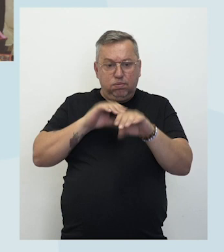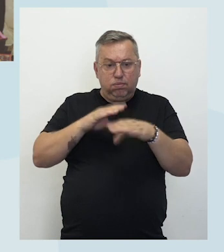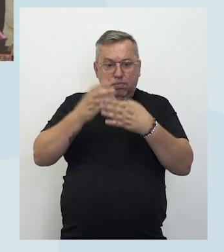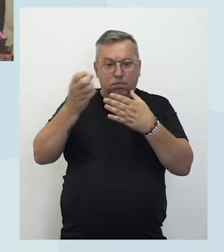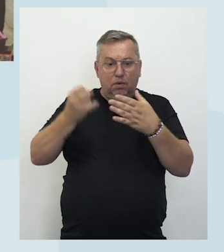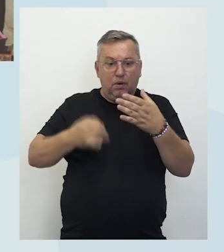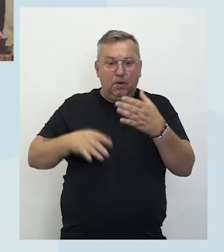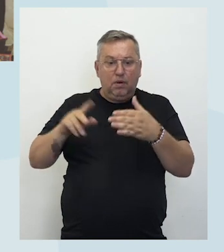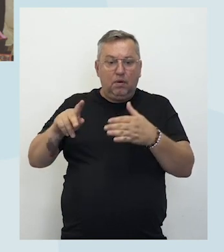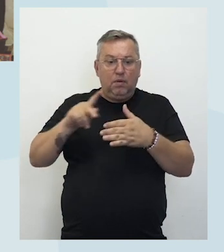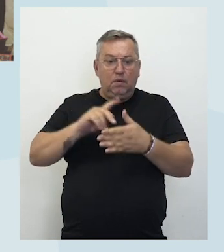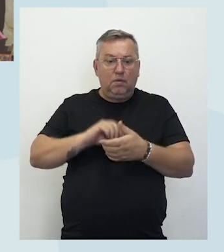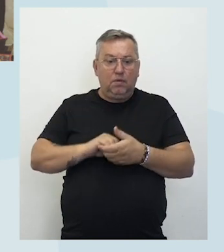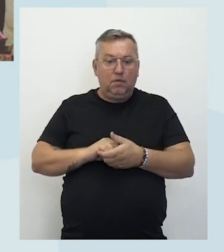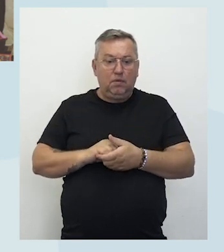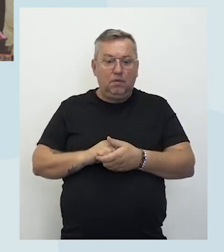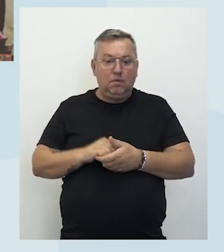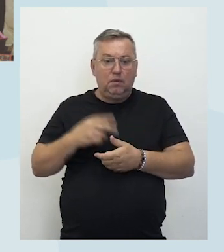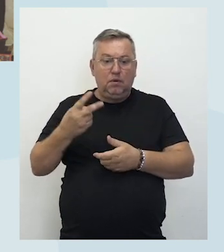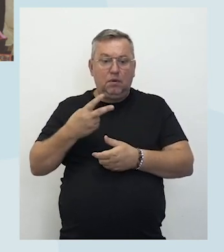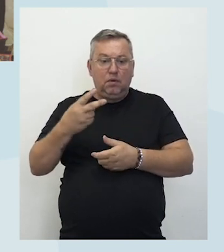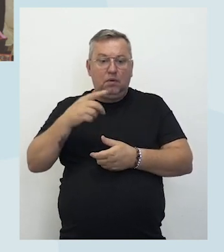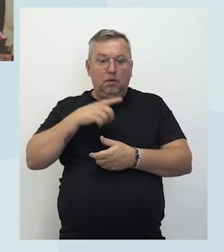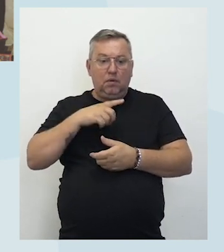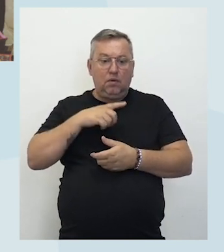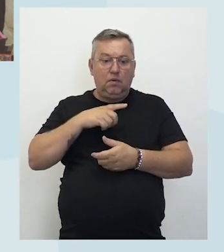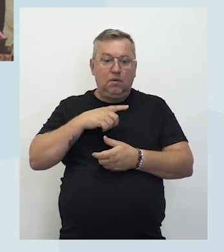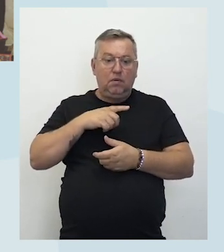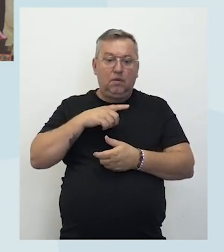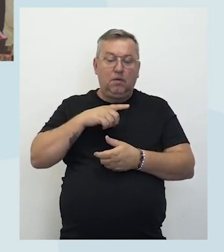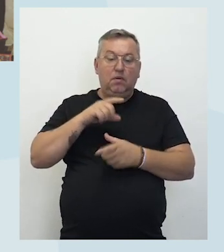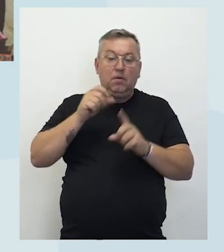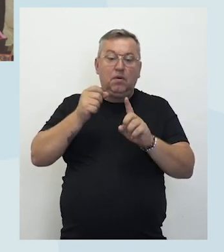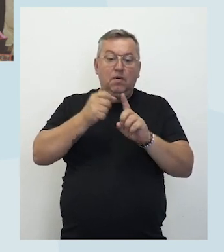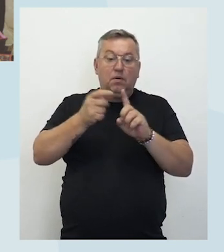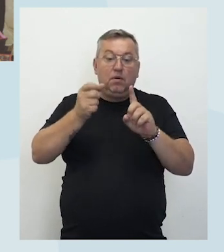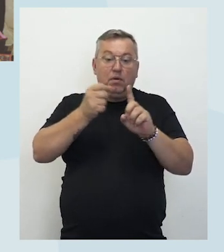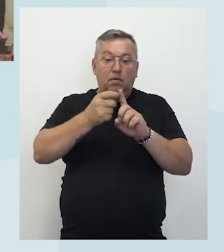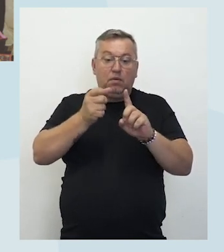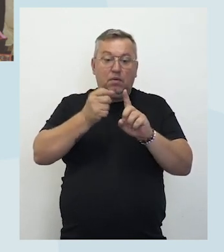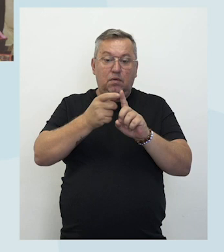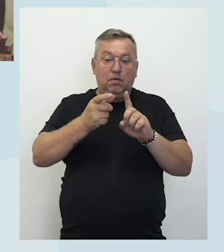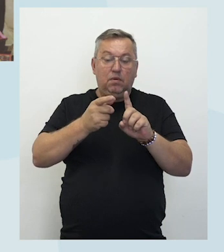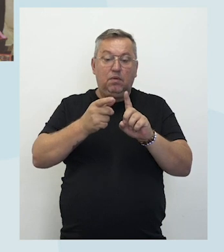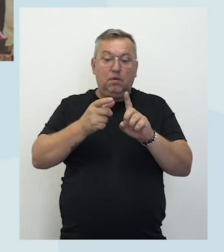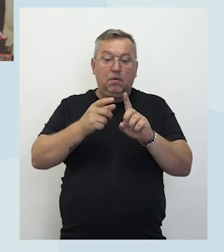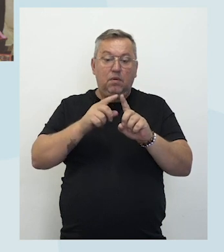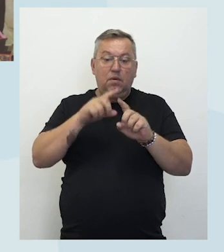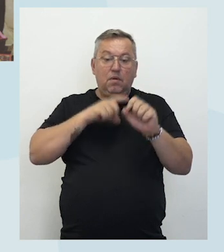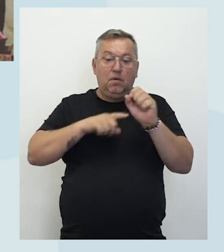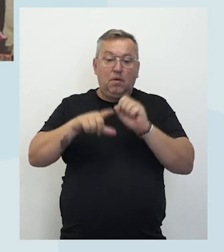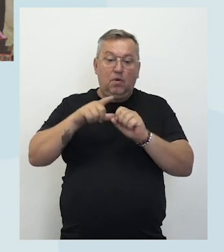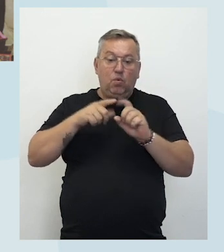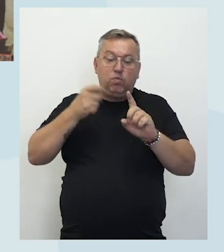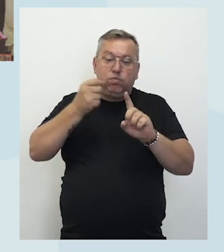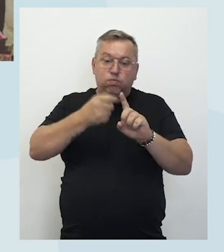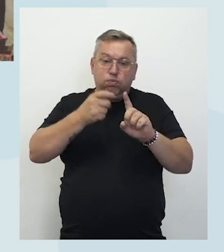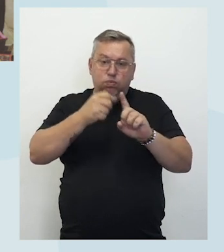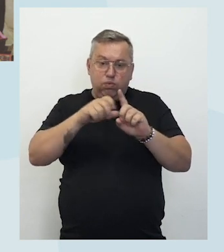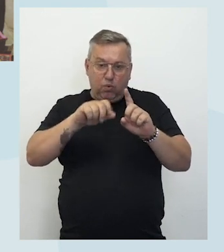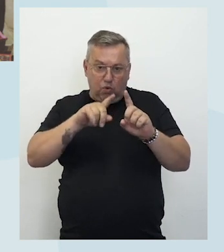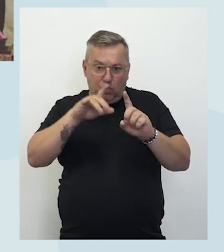da professora. Na segunda imagem, a gente tem o metalúrgico, né, trabalhando aí com uma solda, equipamentos